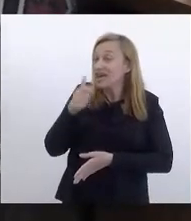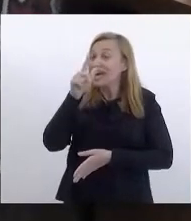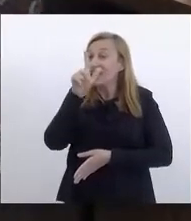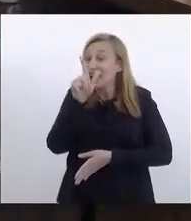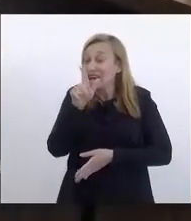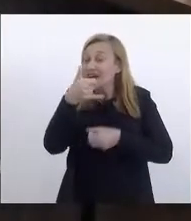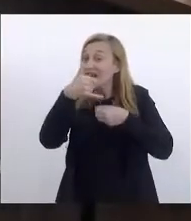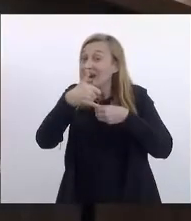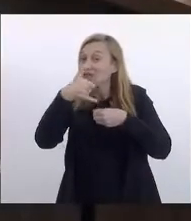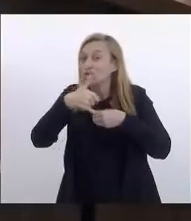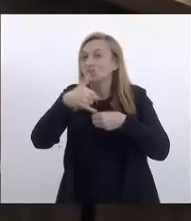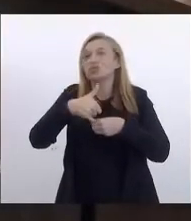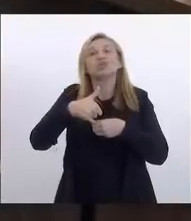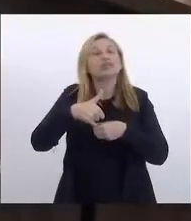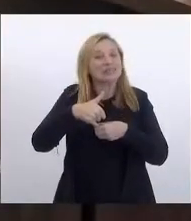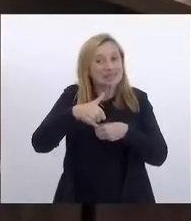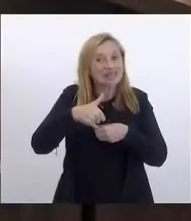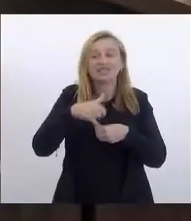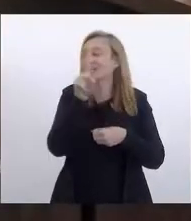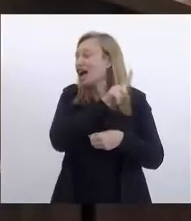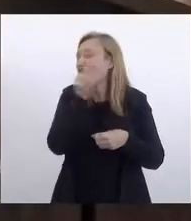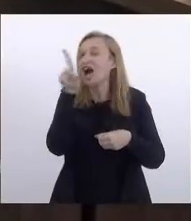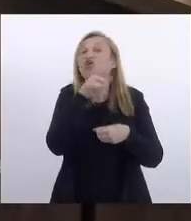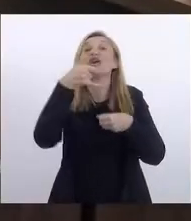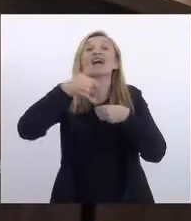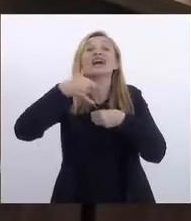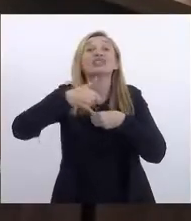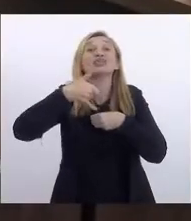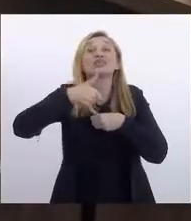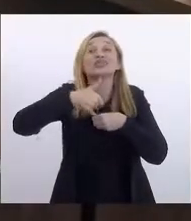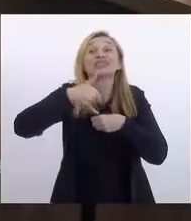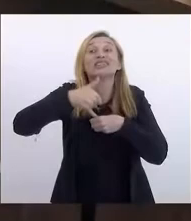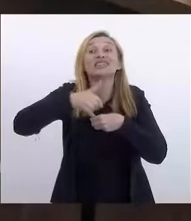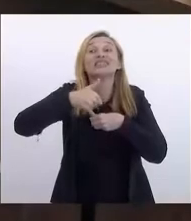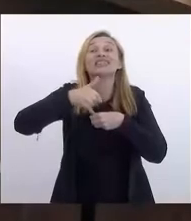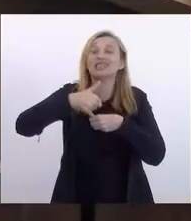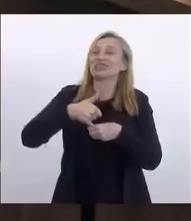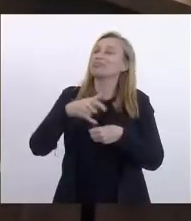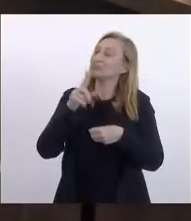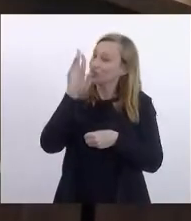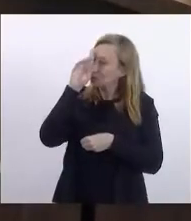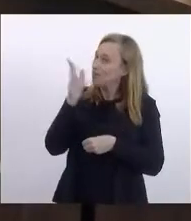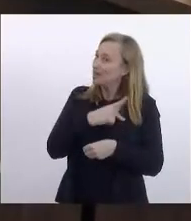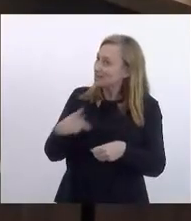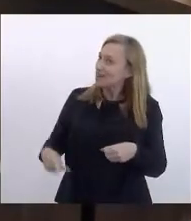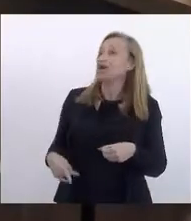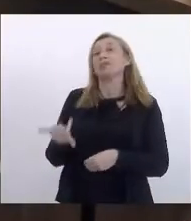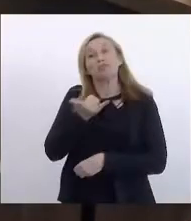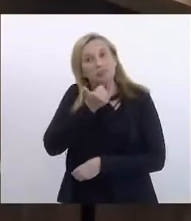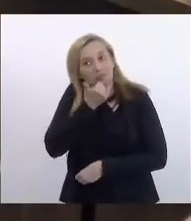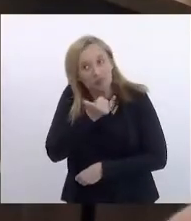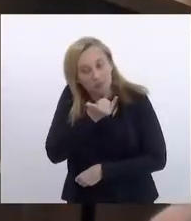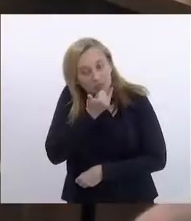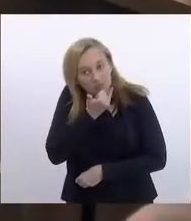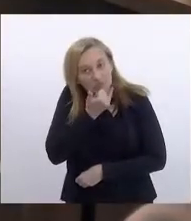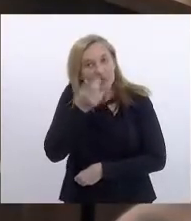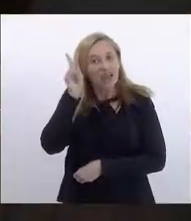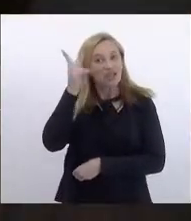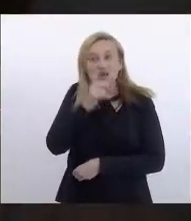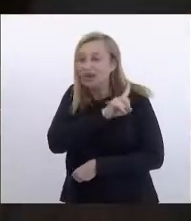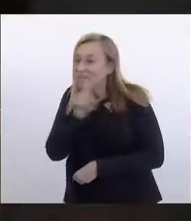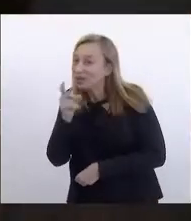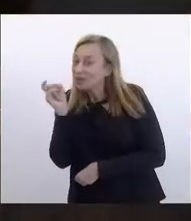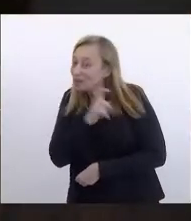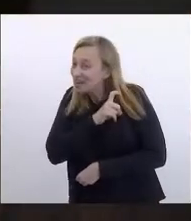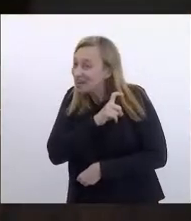gasolina não era a gasolina mas tranquilo senhor presidente o senhor me perdoe a história não mente